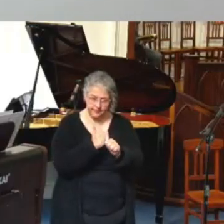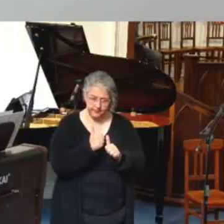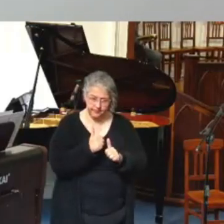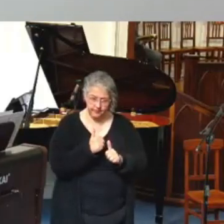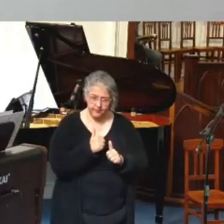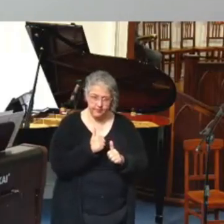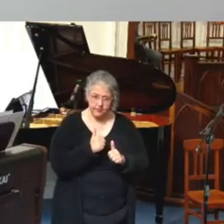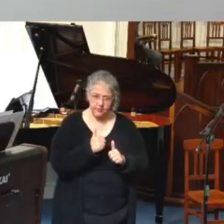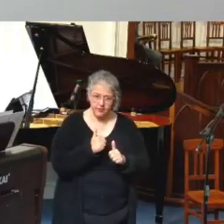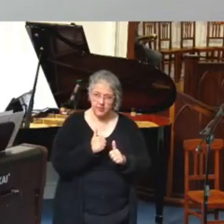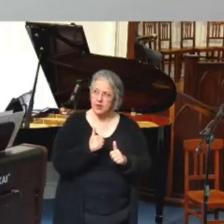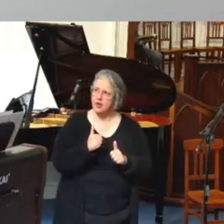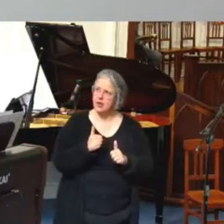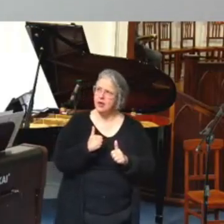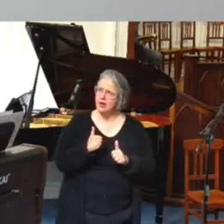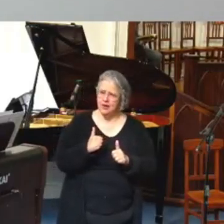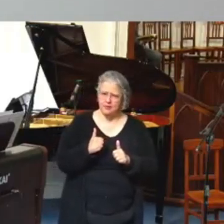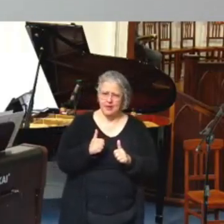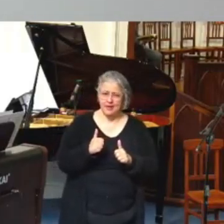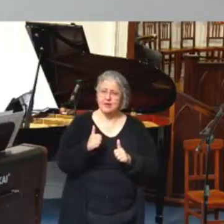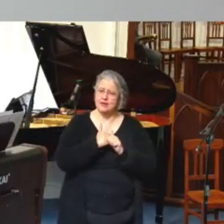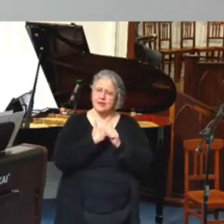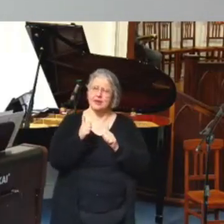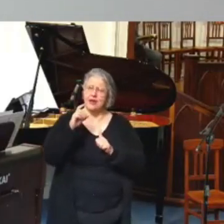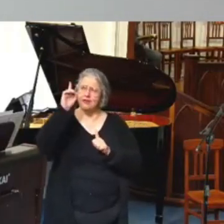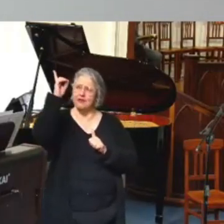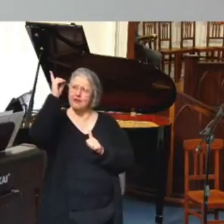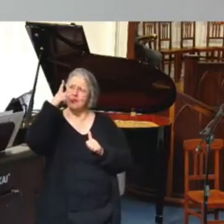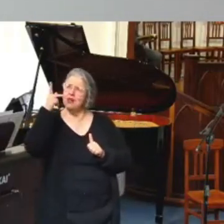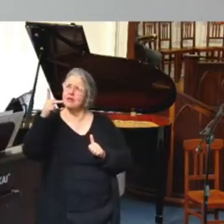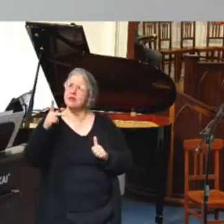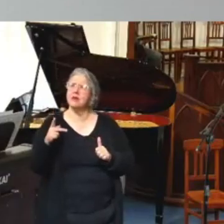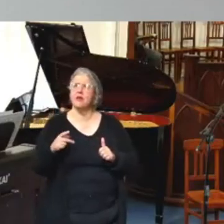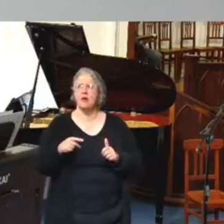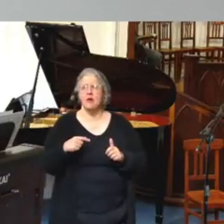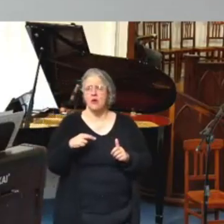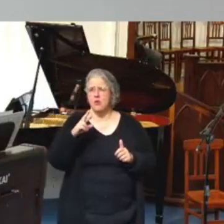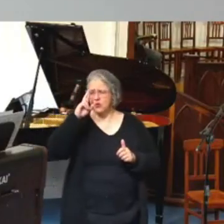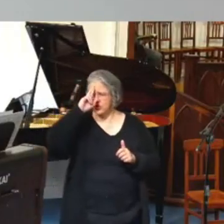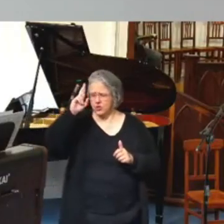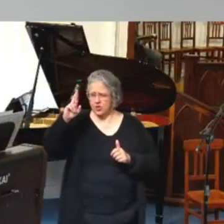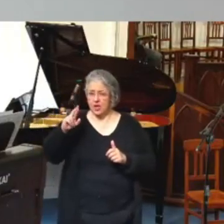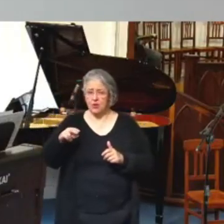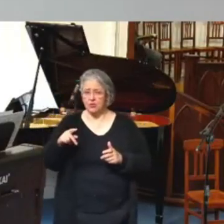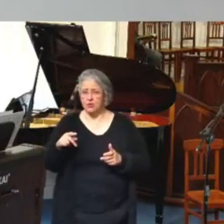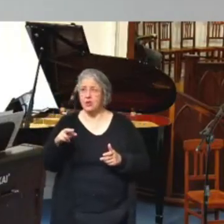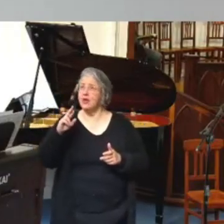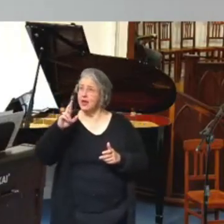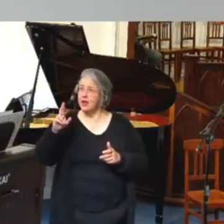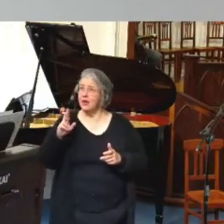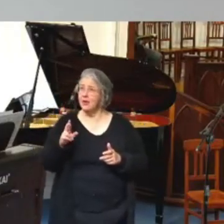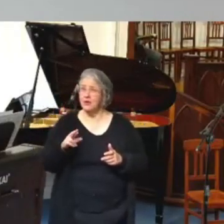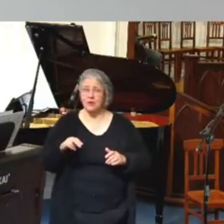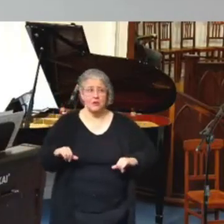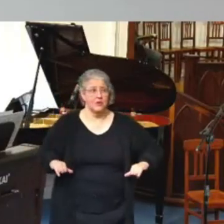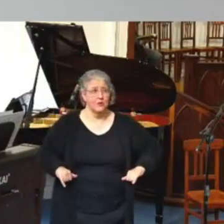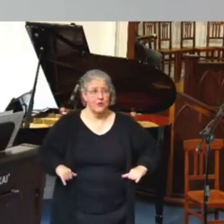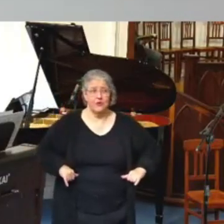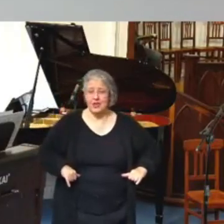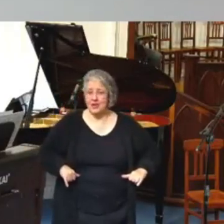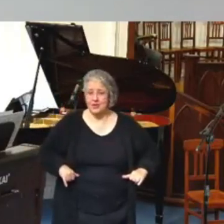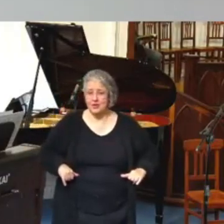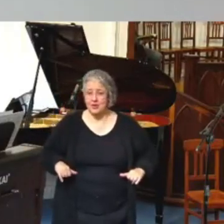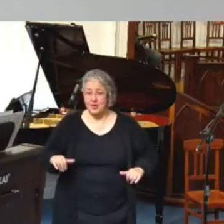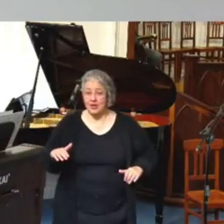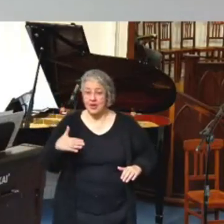acordo porque o Senhor me sustenta. Não diferentemente, no Salmo 4, ele fará a mesma coisa, e no verso 8 ele